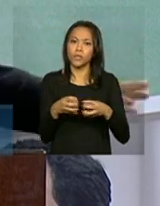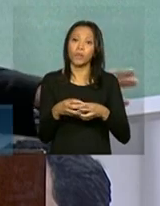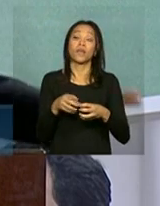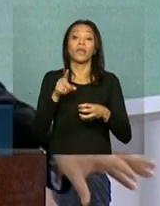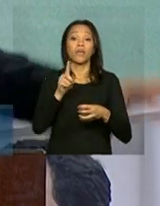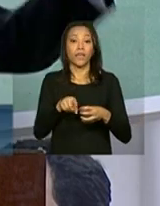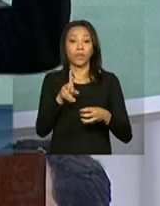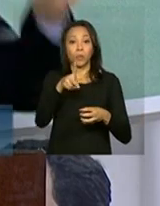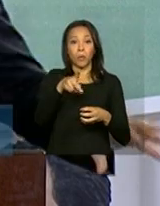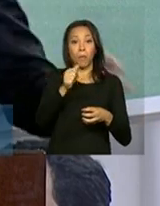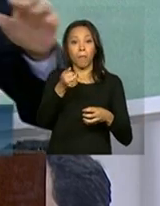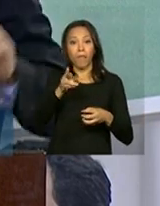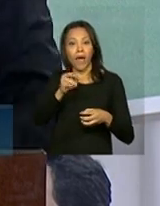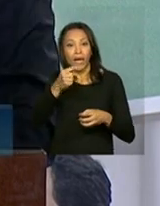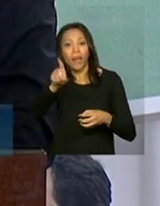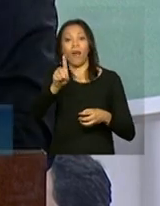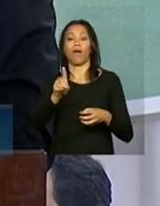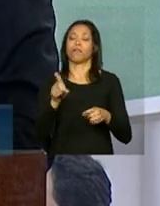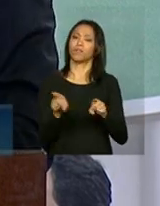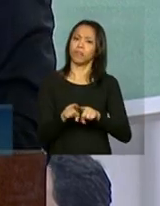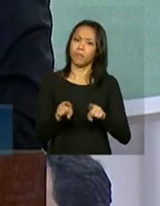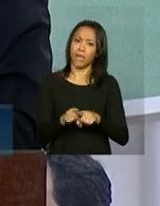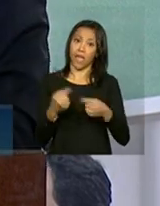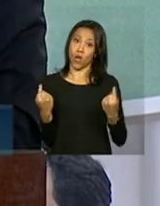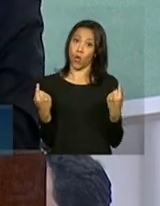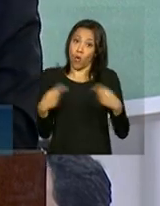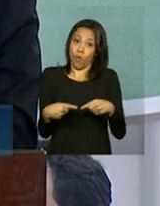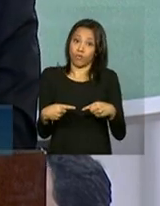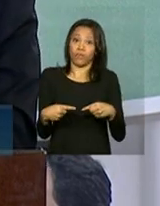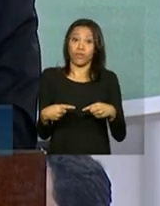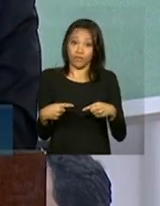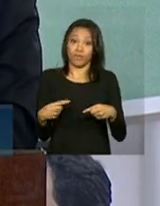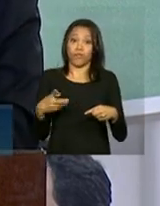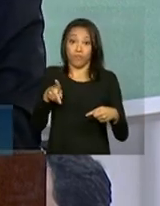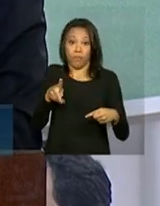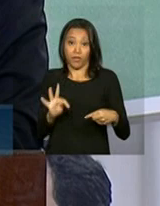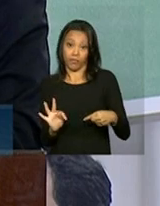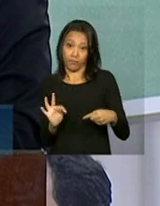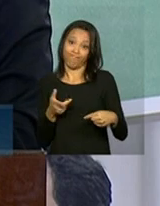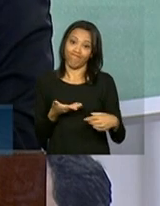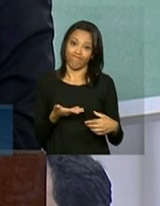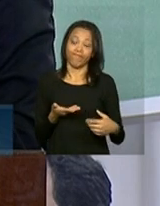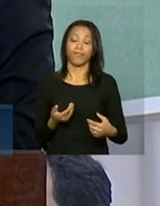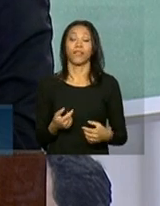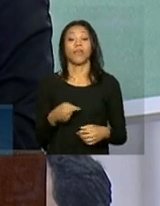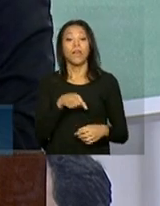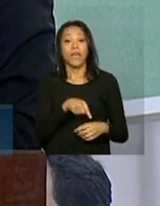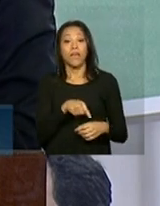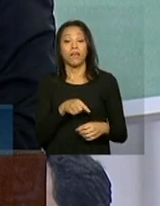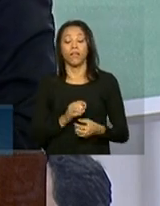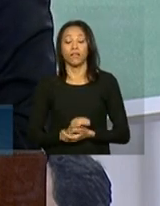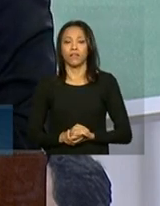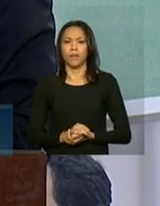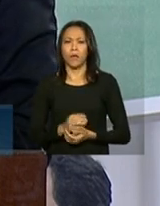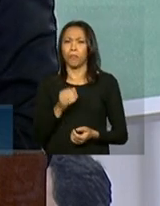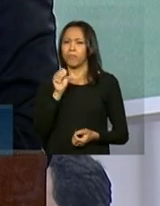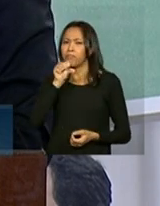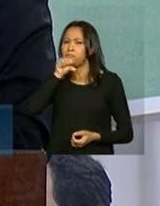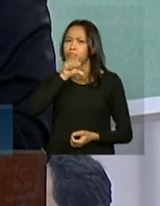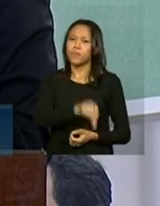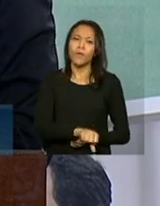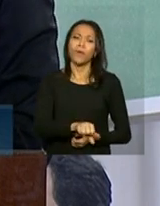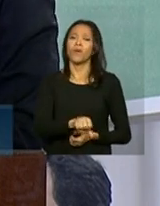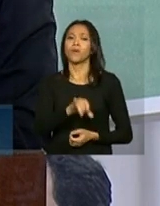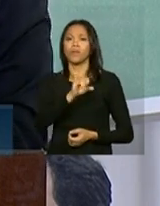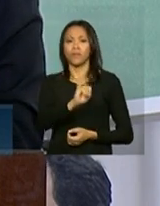do estado do Pará, que também é de um partido que é oposição à presidenta Dilma. Melgaço é o pior IDHM do